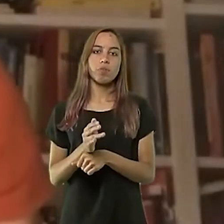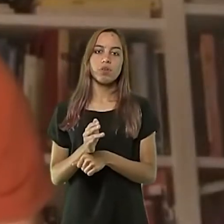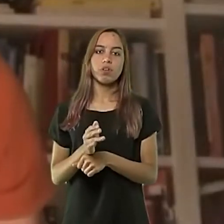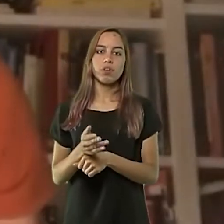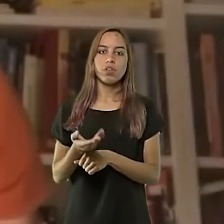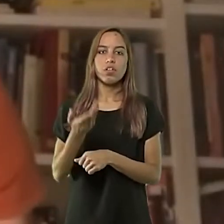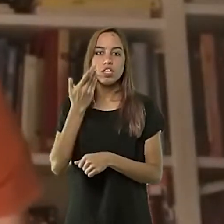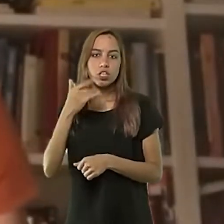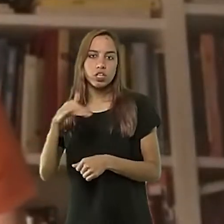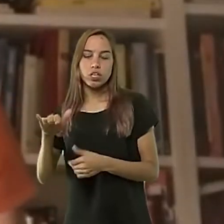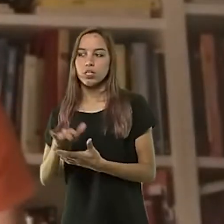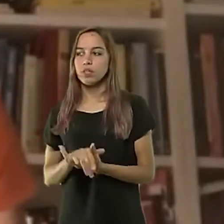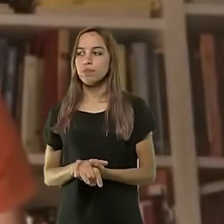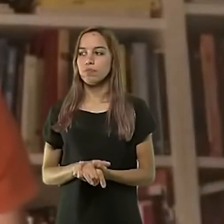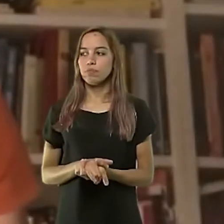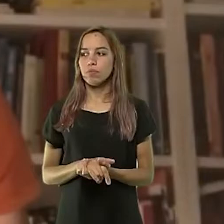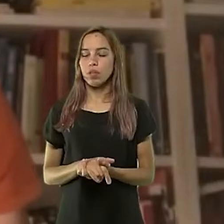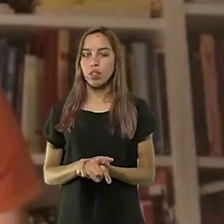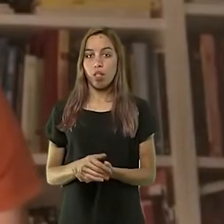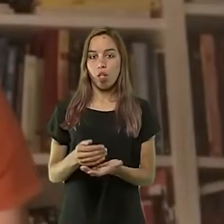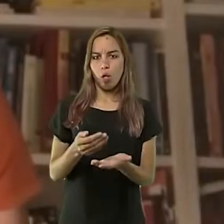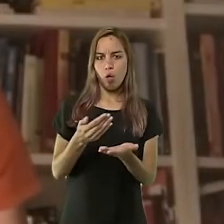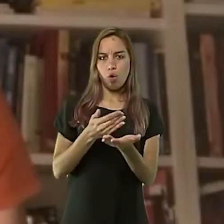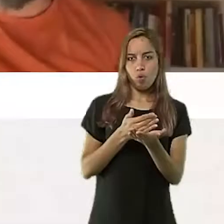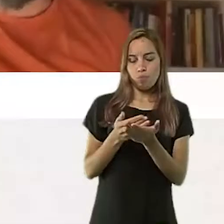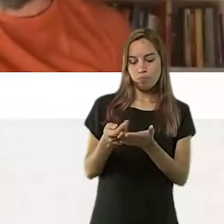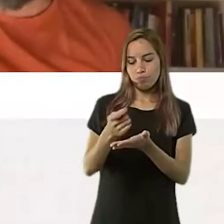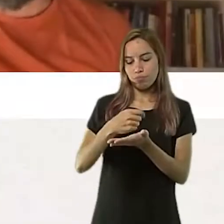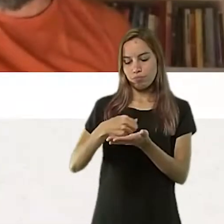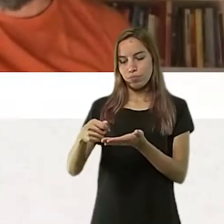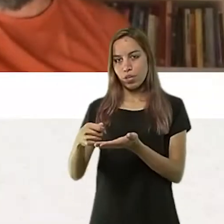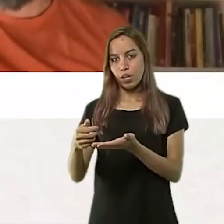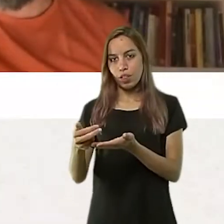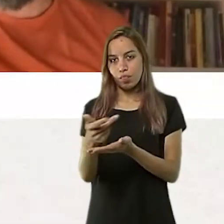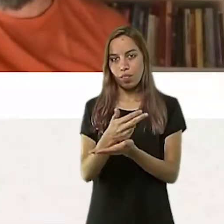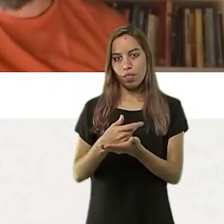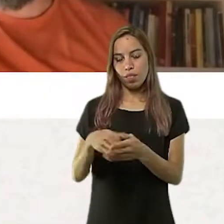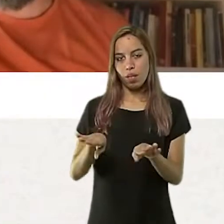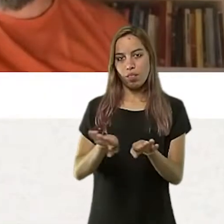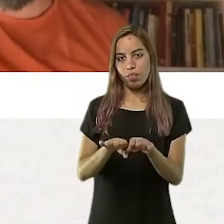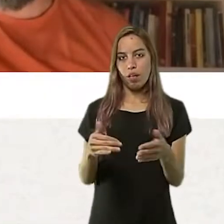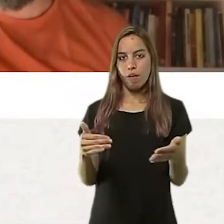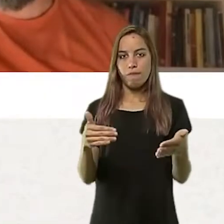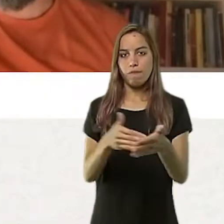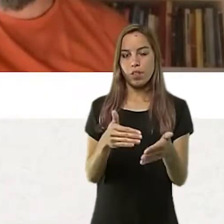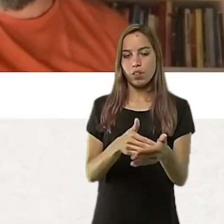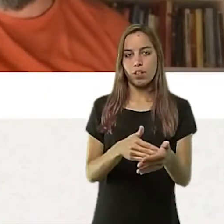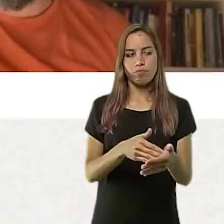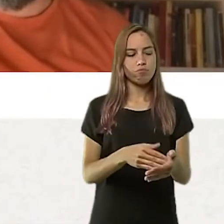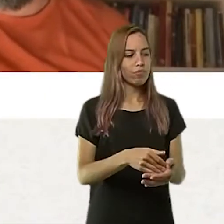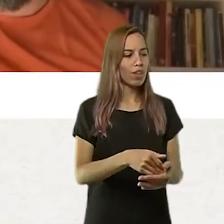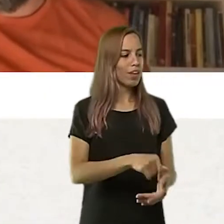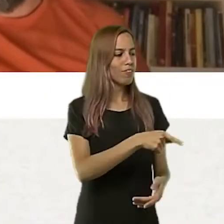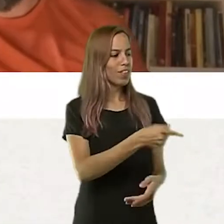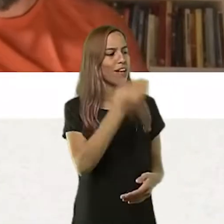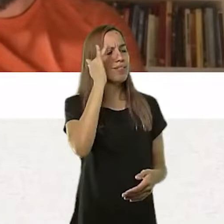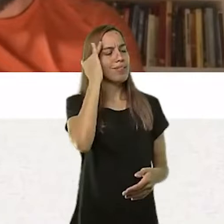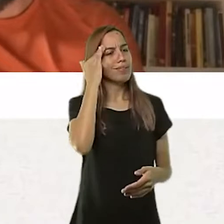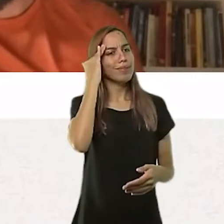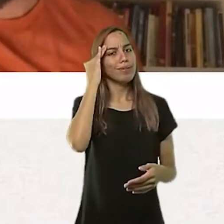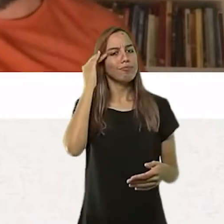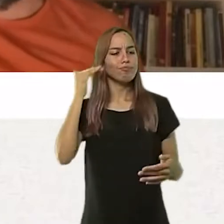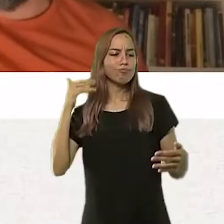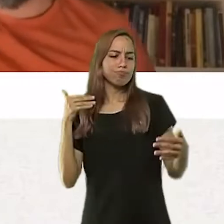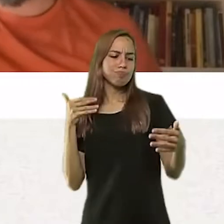toda do princípio até ao fim. Gente, então isso te deu um sentido de compreensão do processo todo